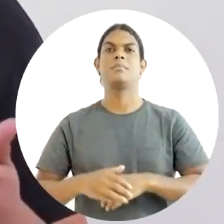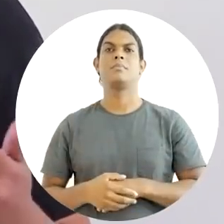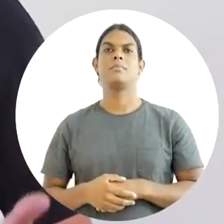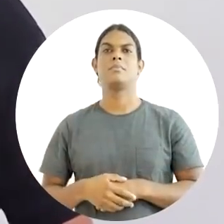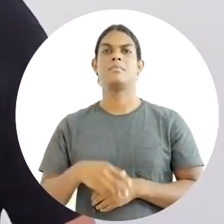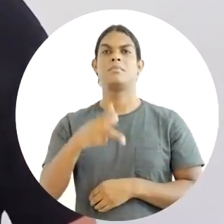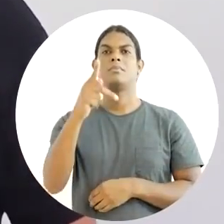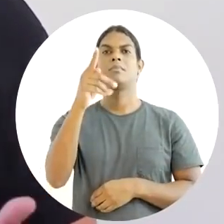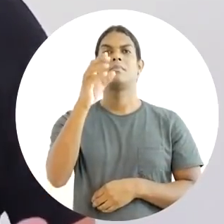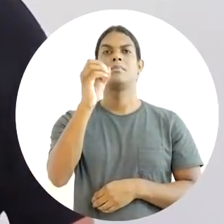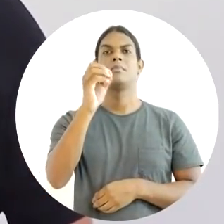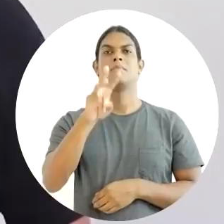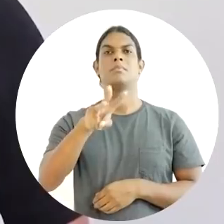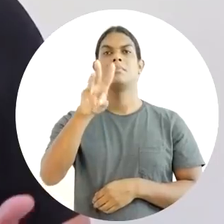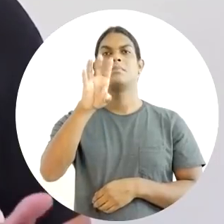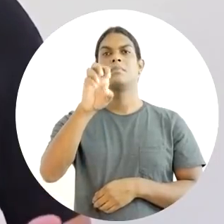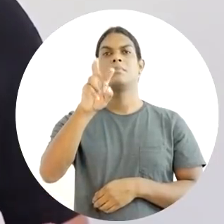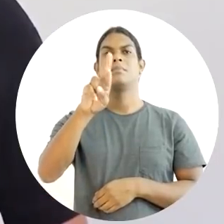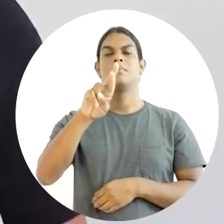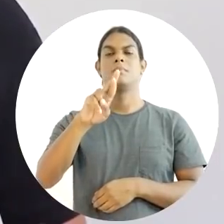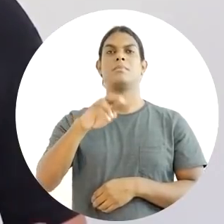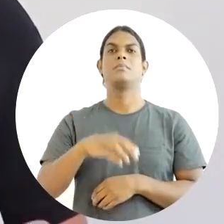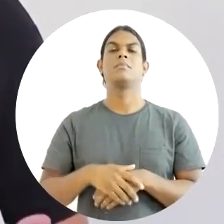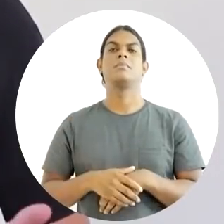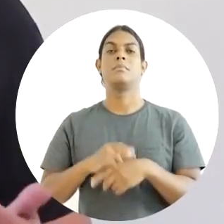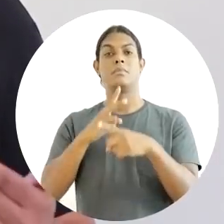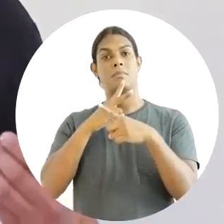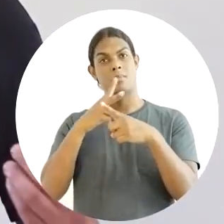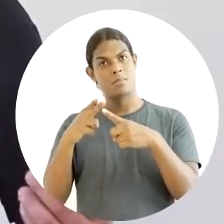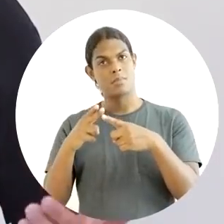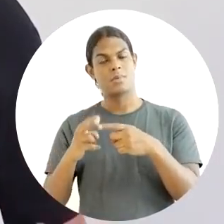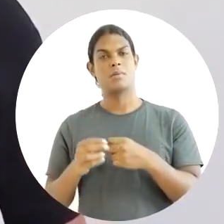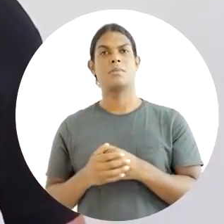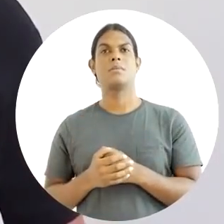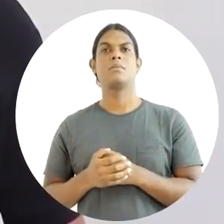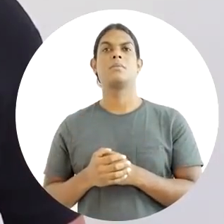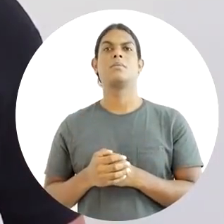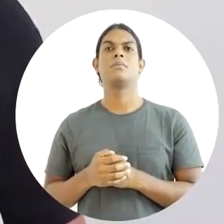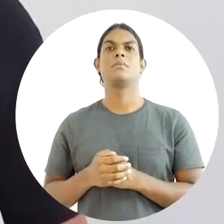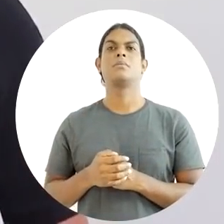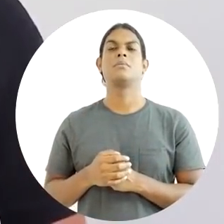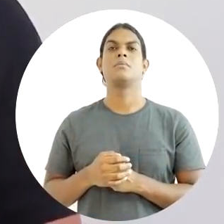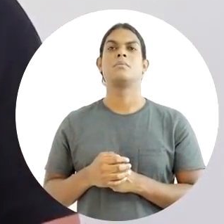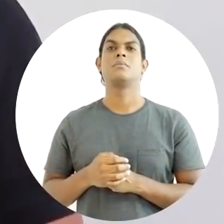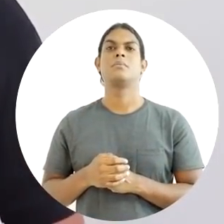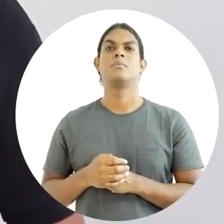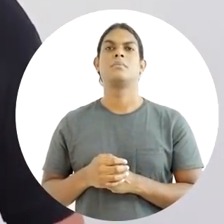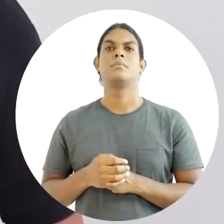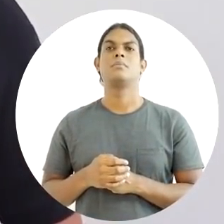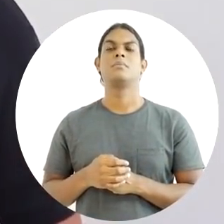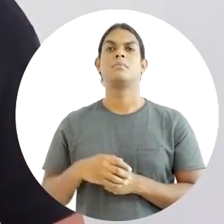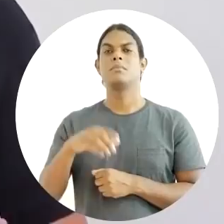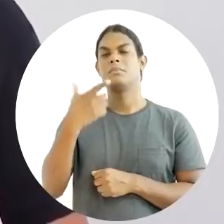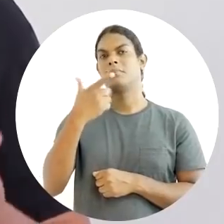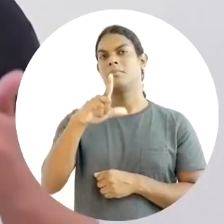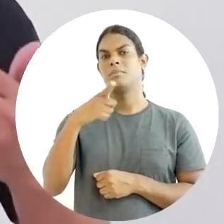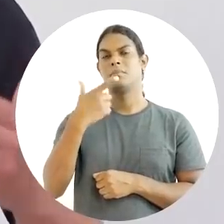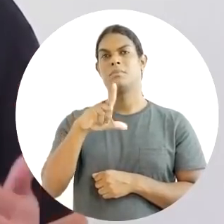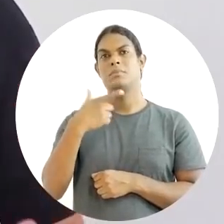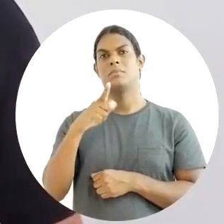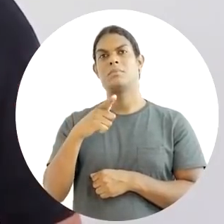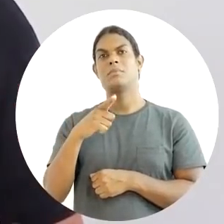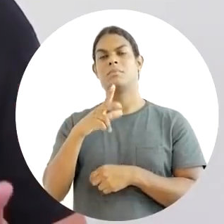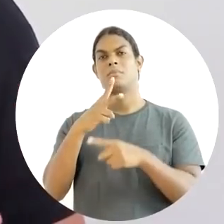Power, uma palavra muito comum. Power, poder. E powerless, sem poder nenhum. Uma pessoa